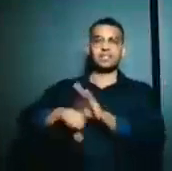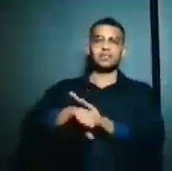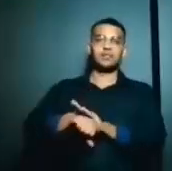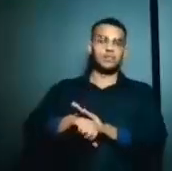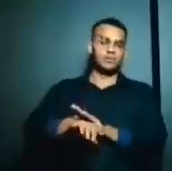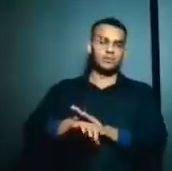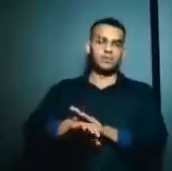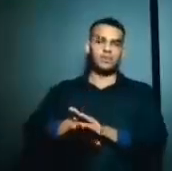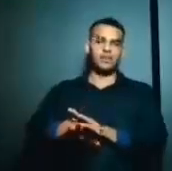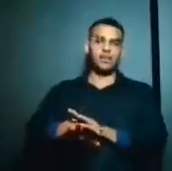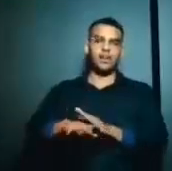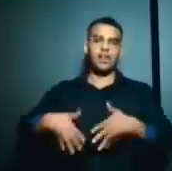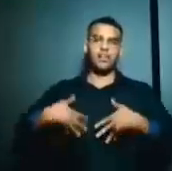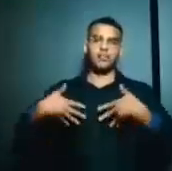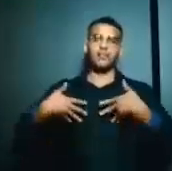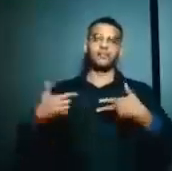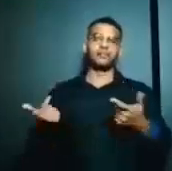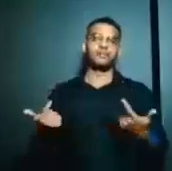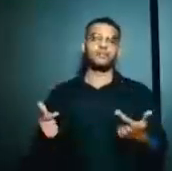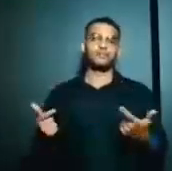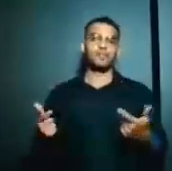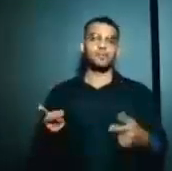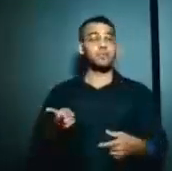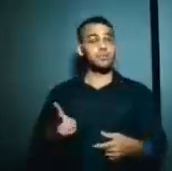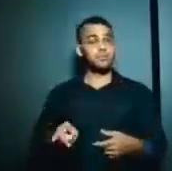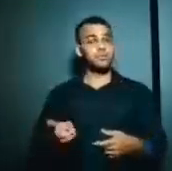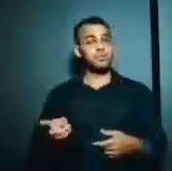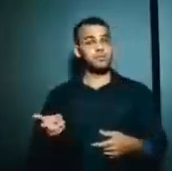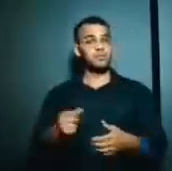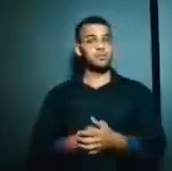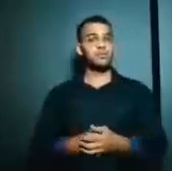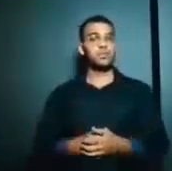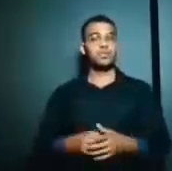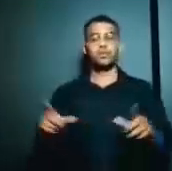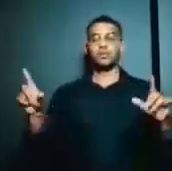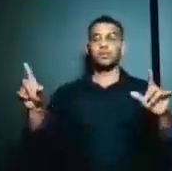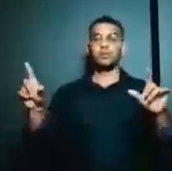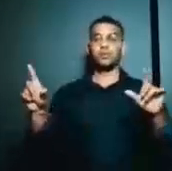desestimular para que os criminosos continuem e outros entrem. Então vai diminuir a população carcerária.